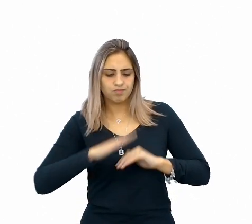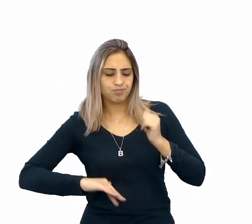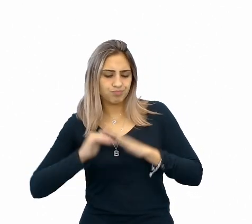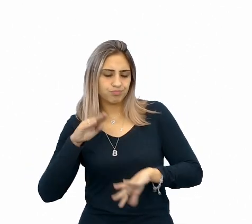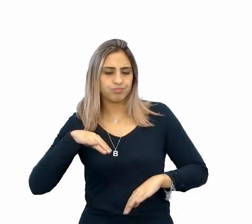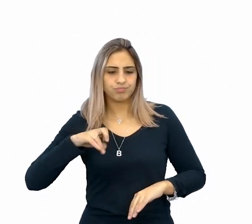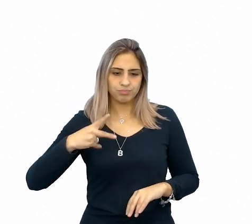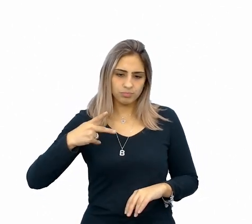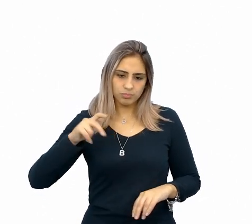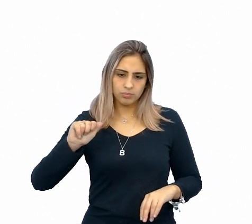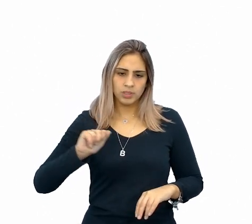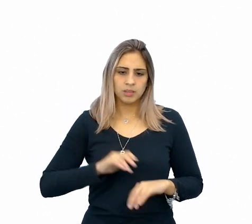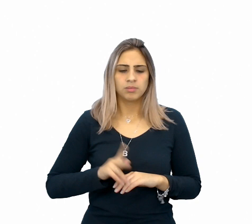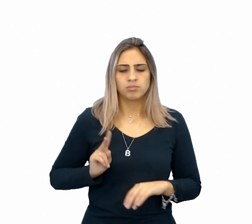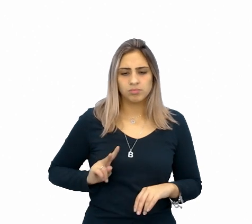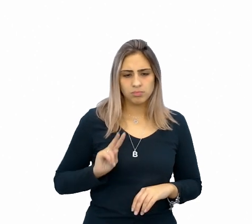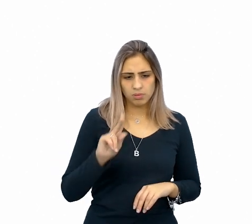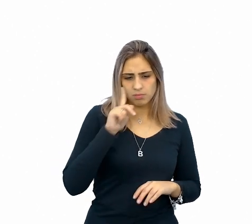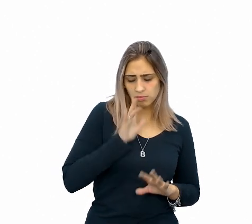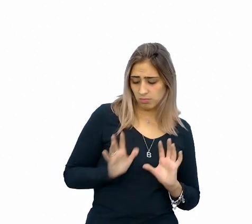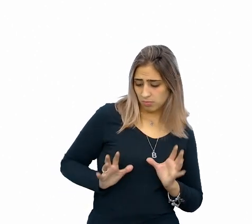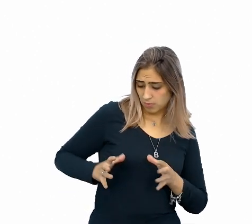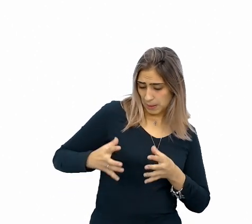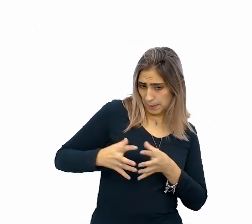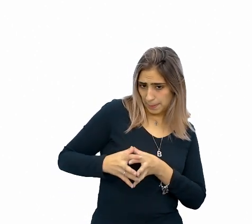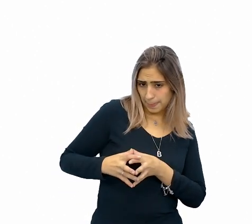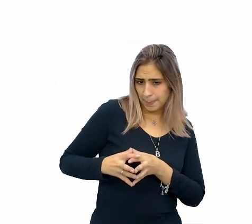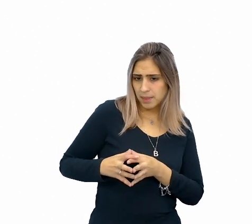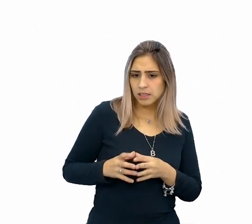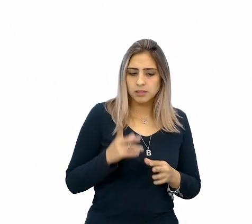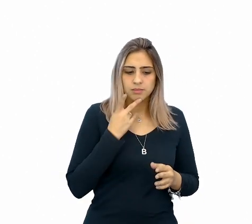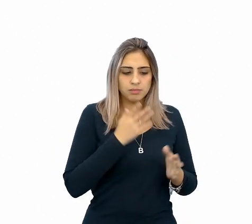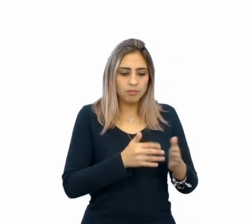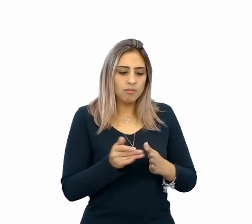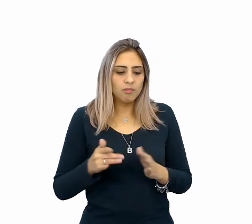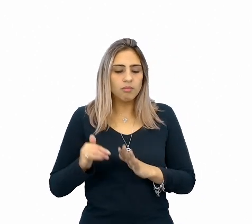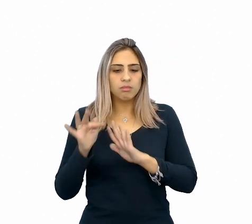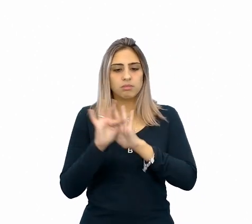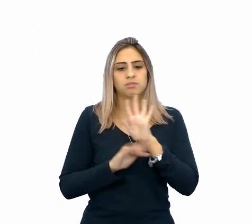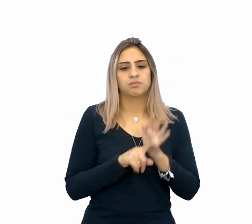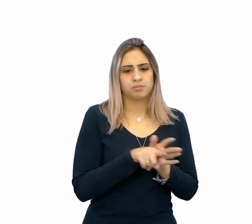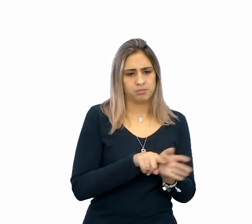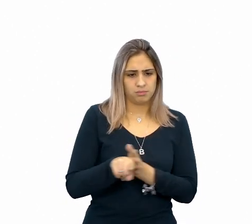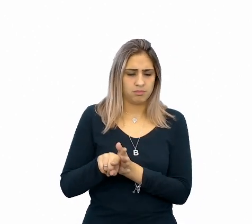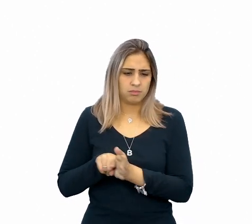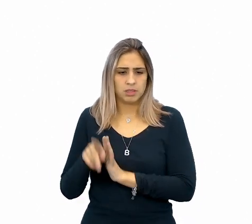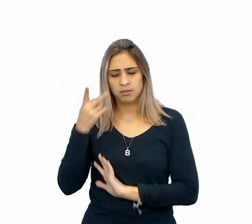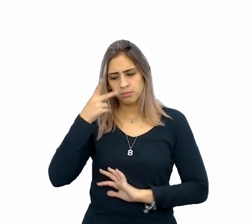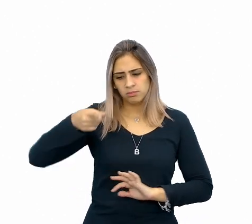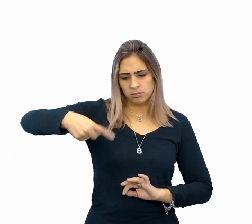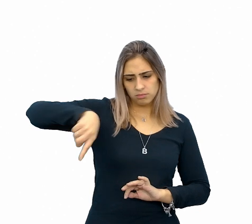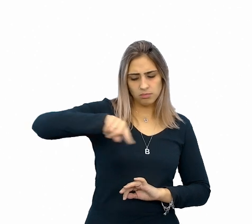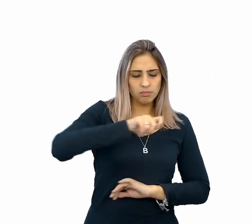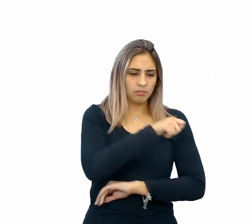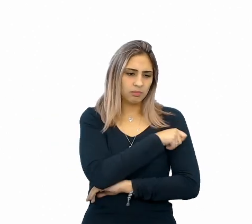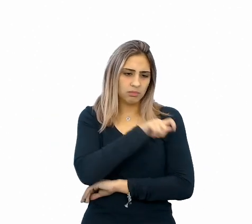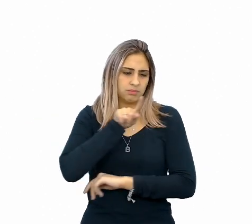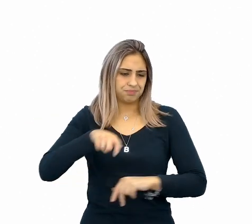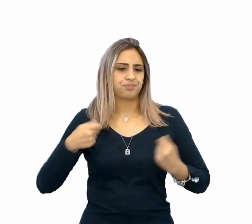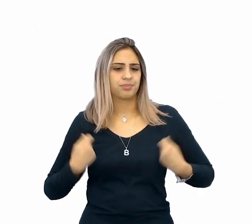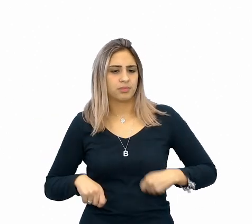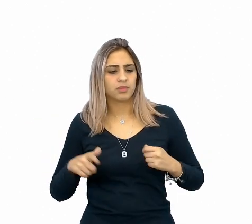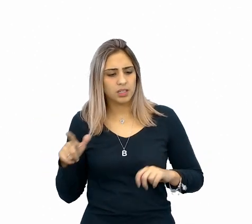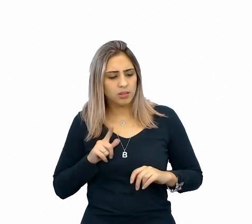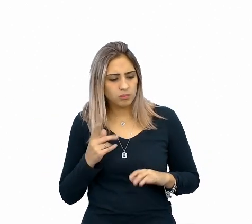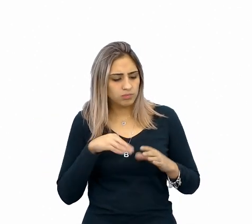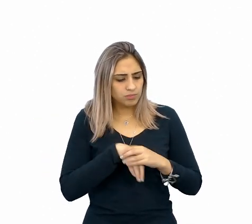mapa. Então, mesmo que ele seja coletivo e vá contar com os textos pesquisados pelos estudantes, é preciso reservar